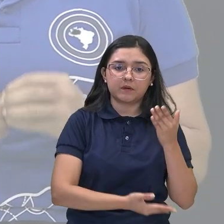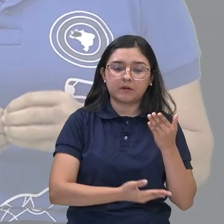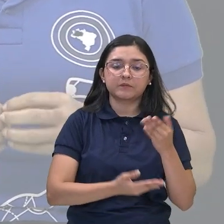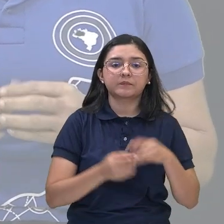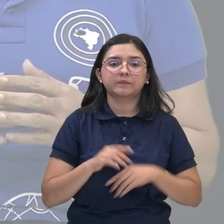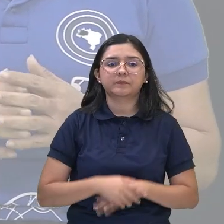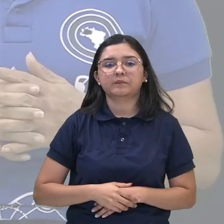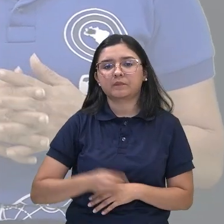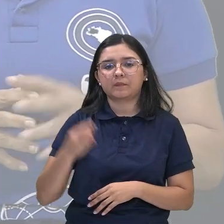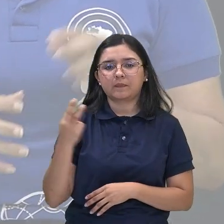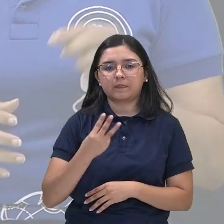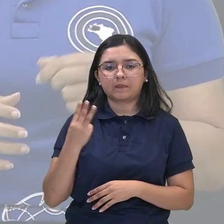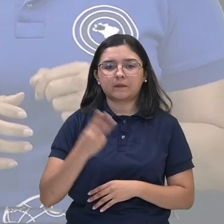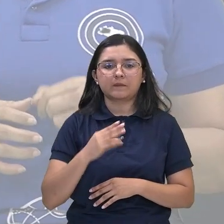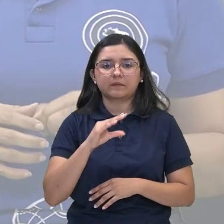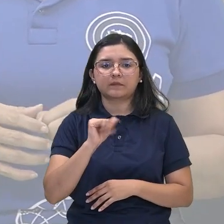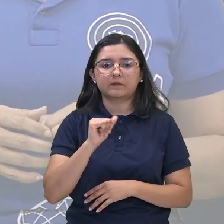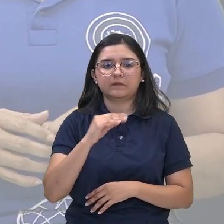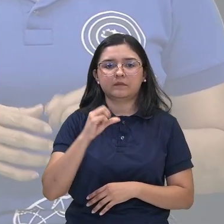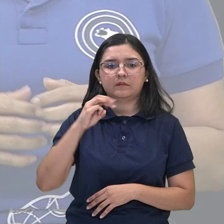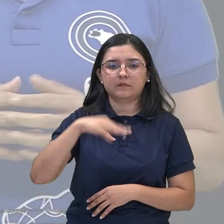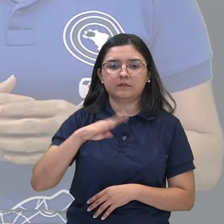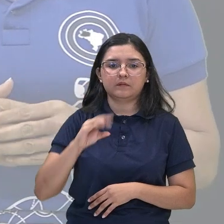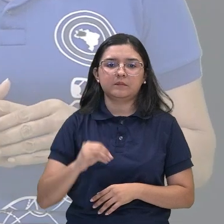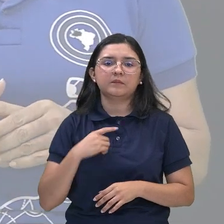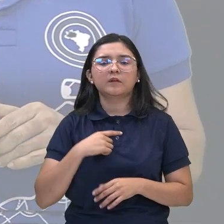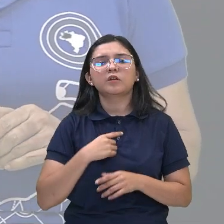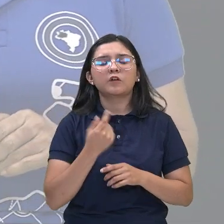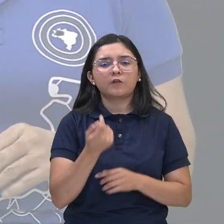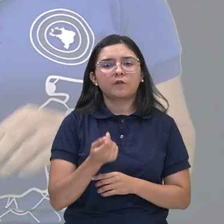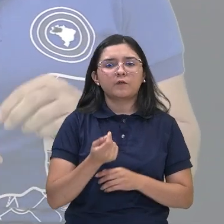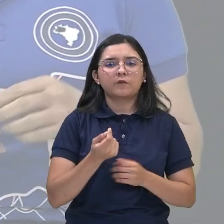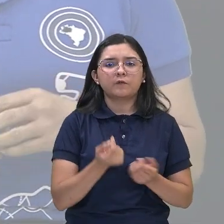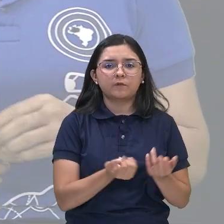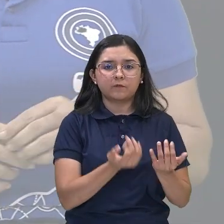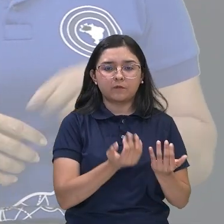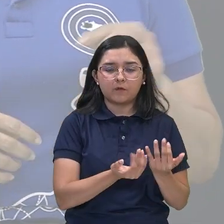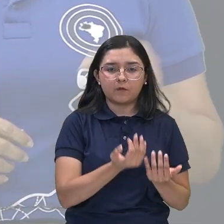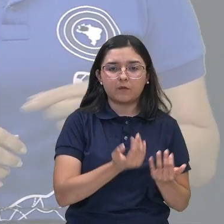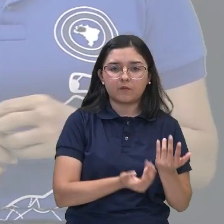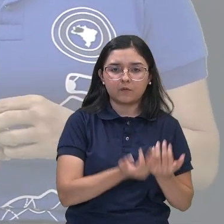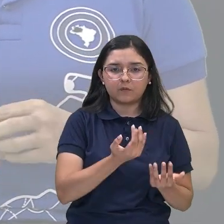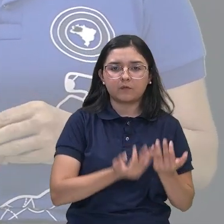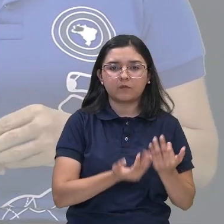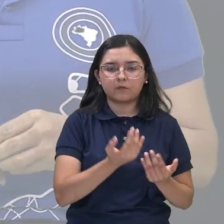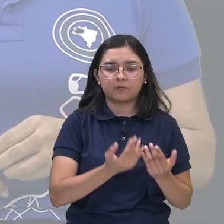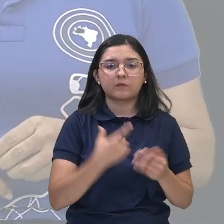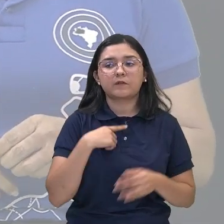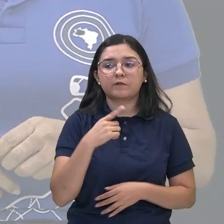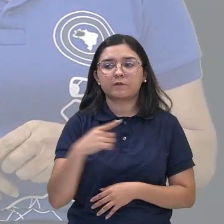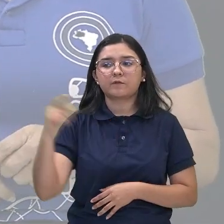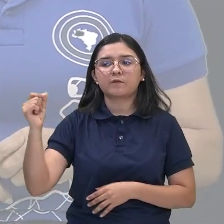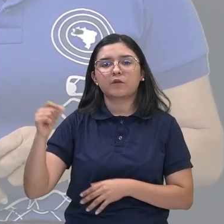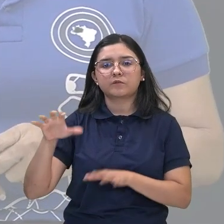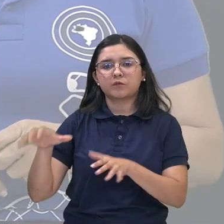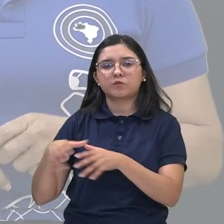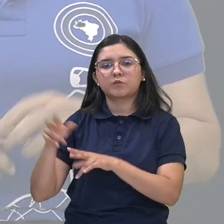3, Cacambo ateia fogo na vegetação em volta do acampamento ao lado e foge para sua